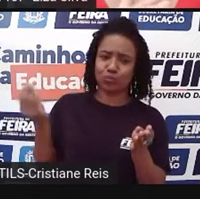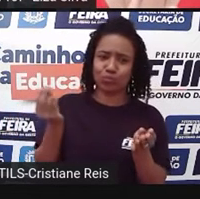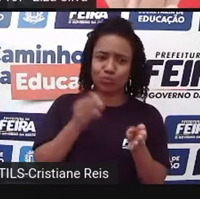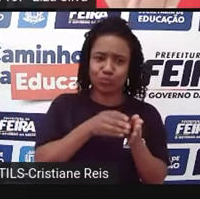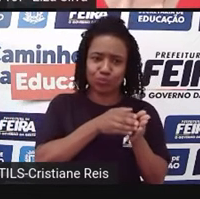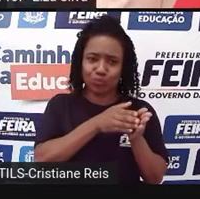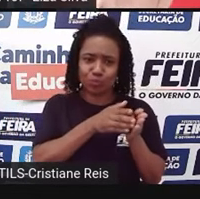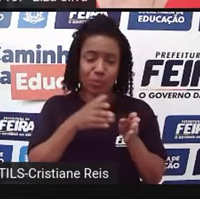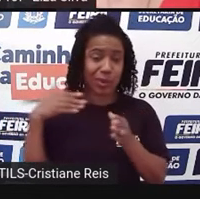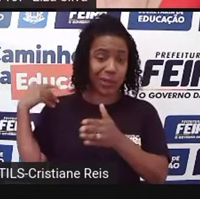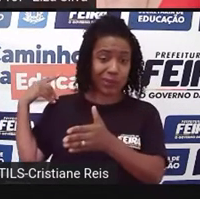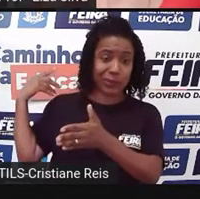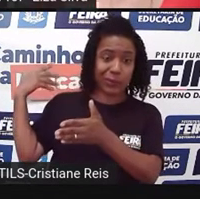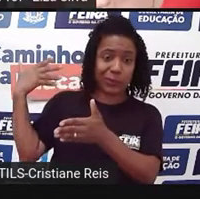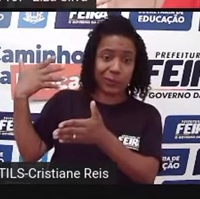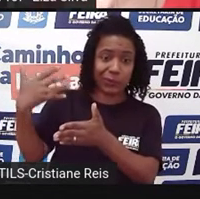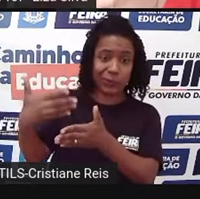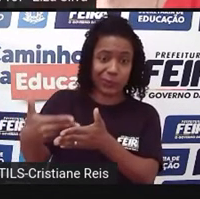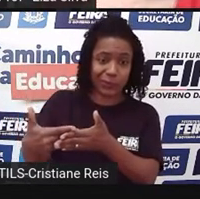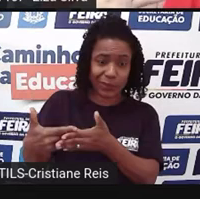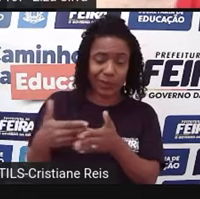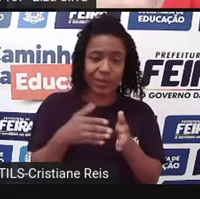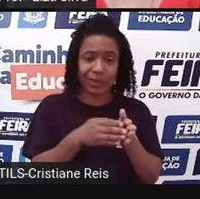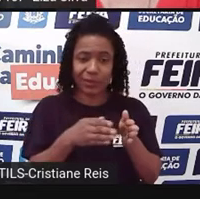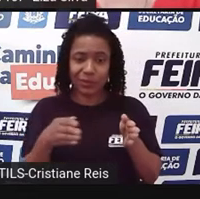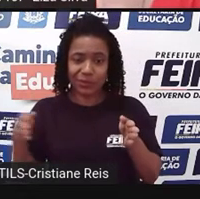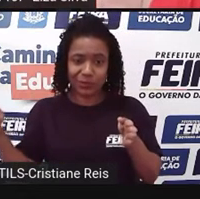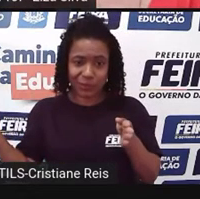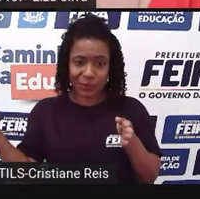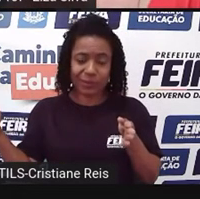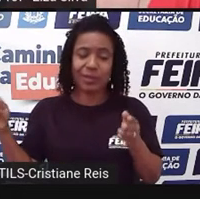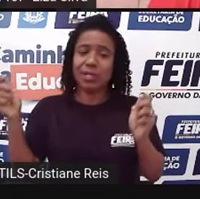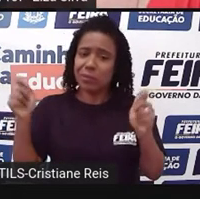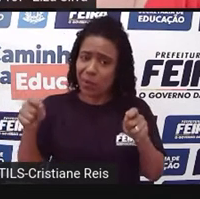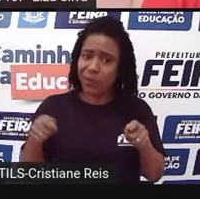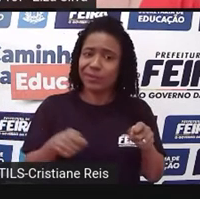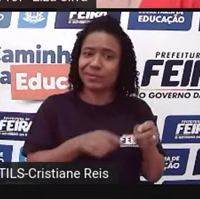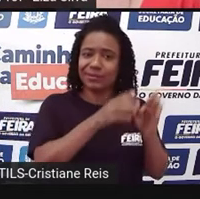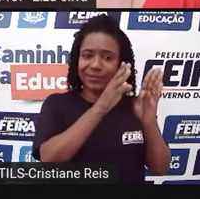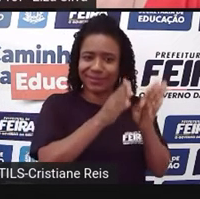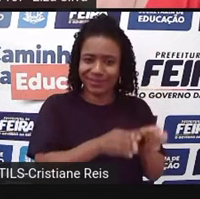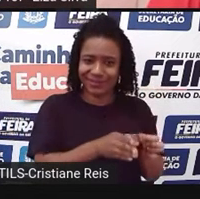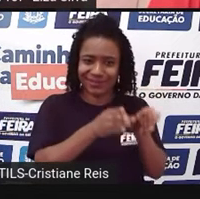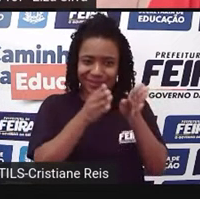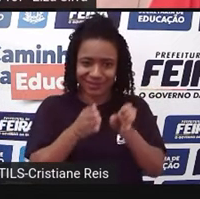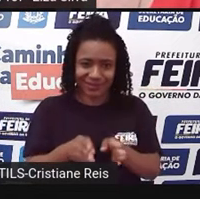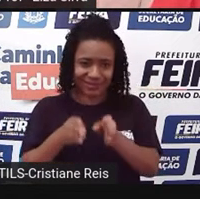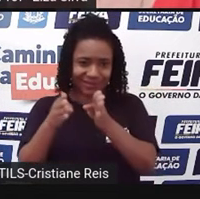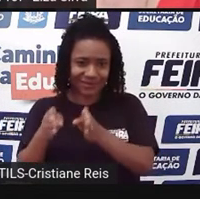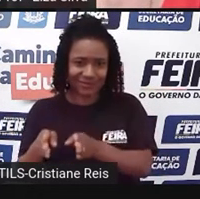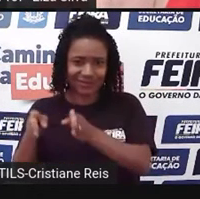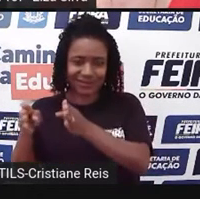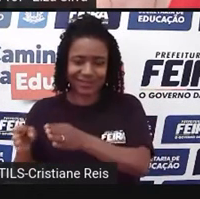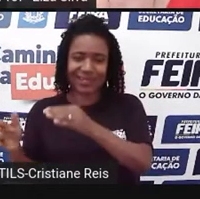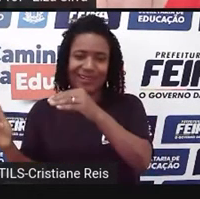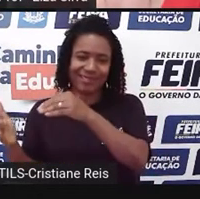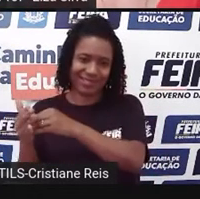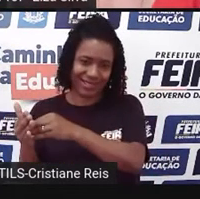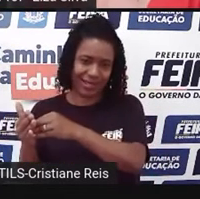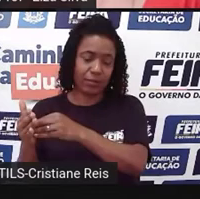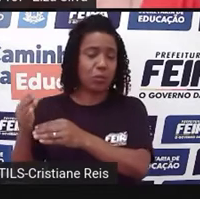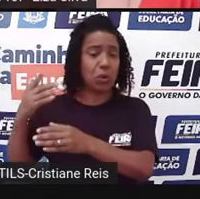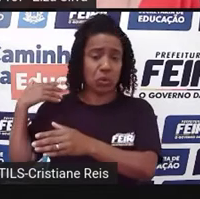claro que você pode construir a sua linha do tempo caminhando no tempo até os tempos atuais